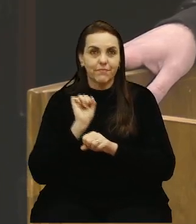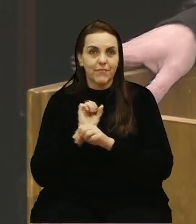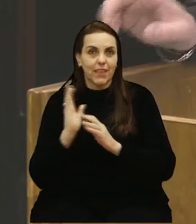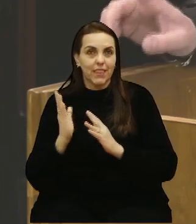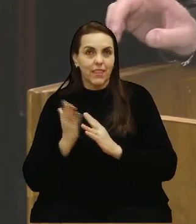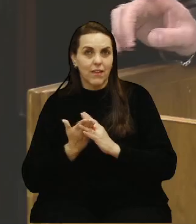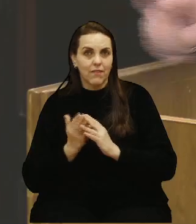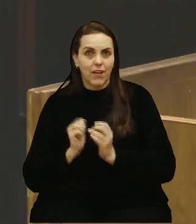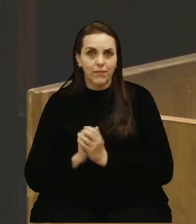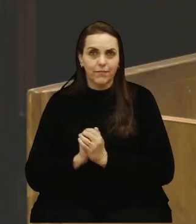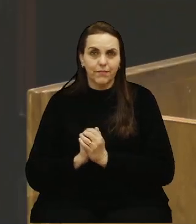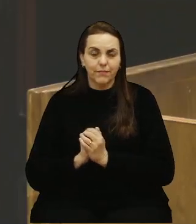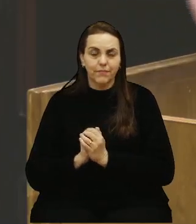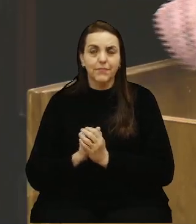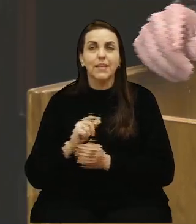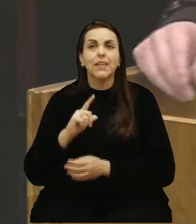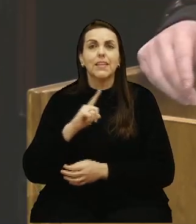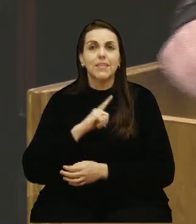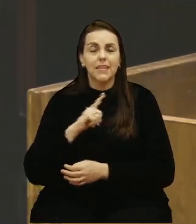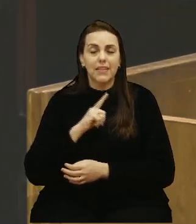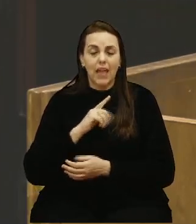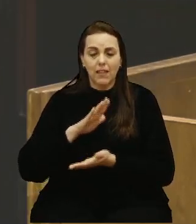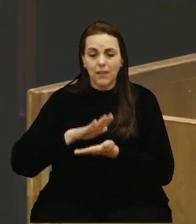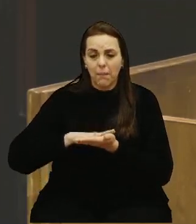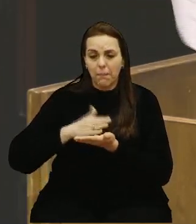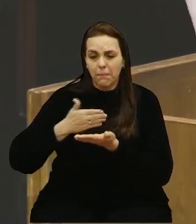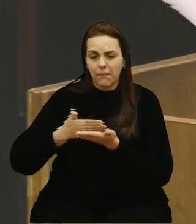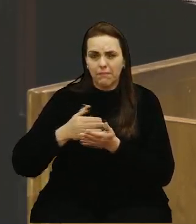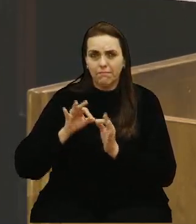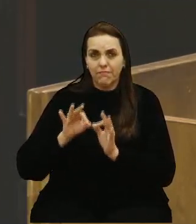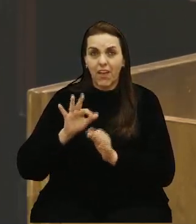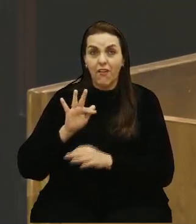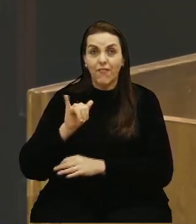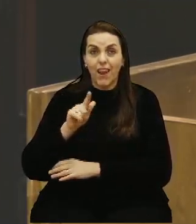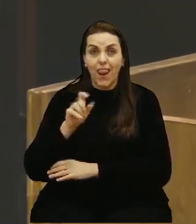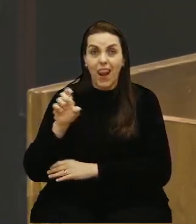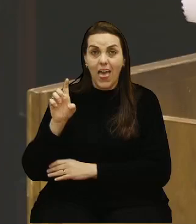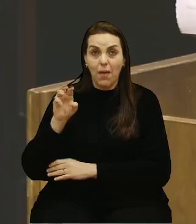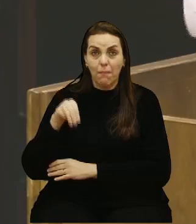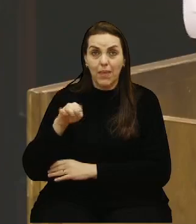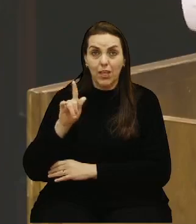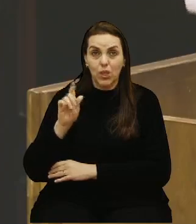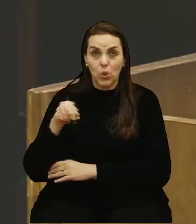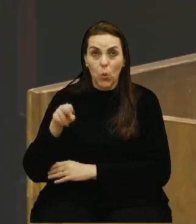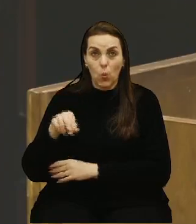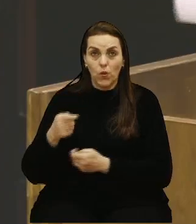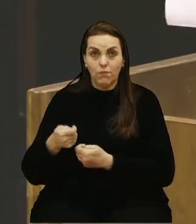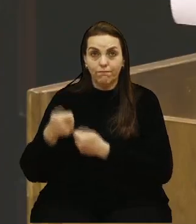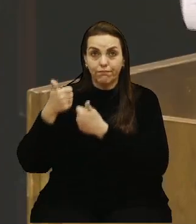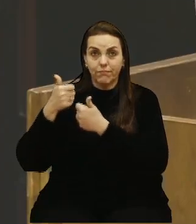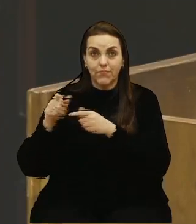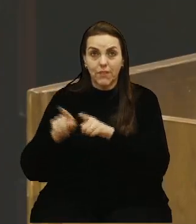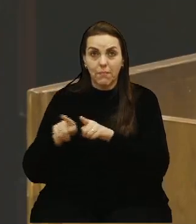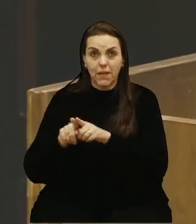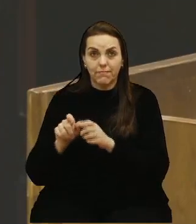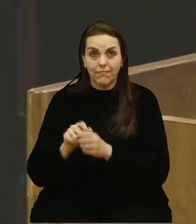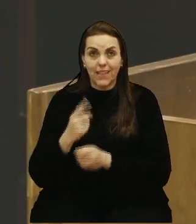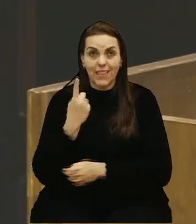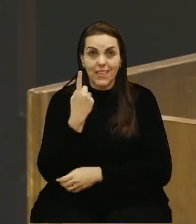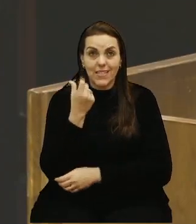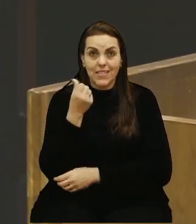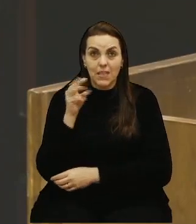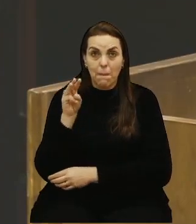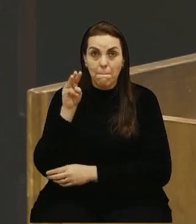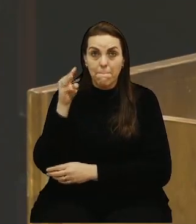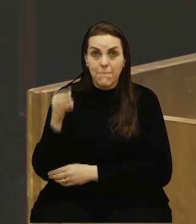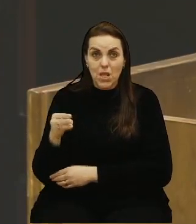mesmo, incluindo filé mignon e espumante. Tá aqui, ó. Aqui, 16 milhões de